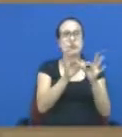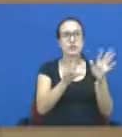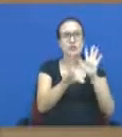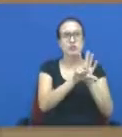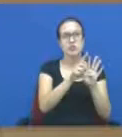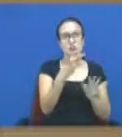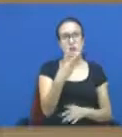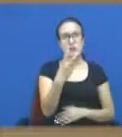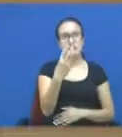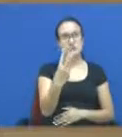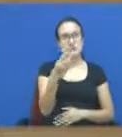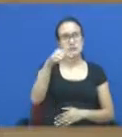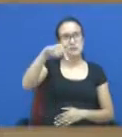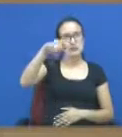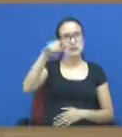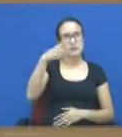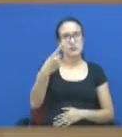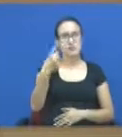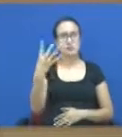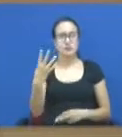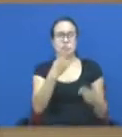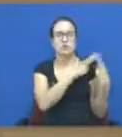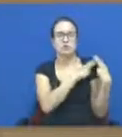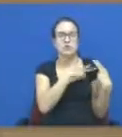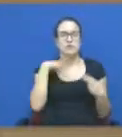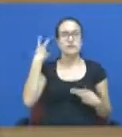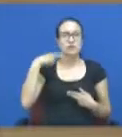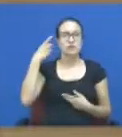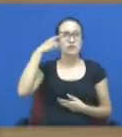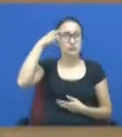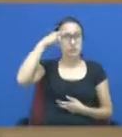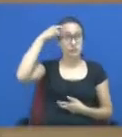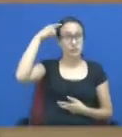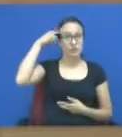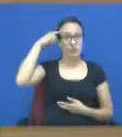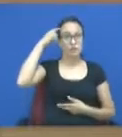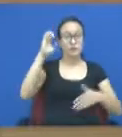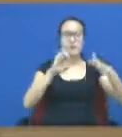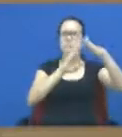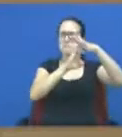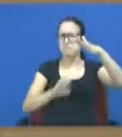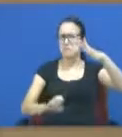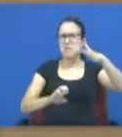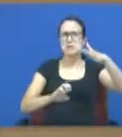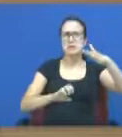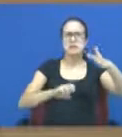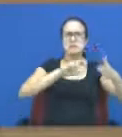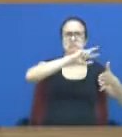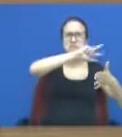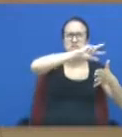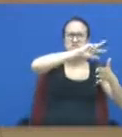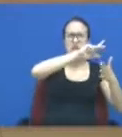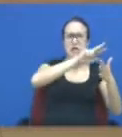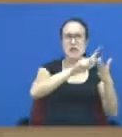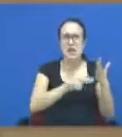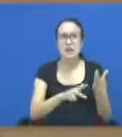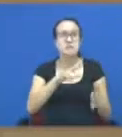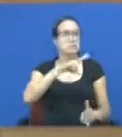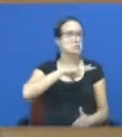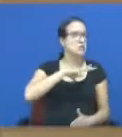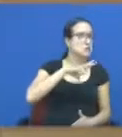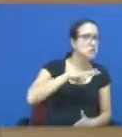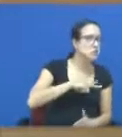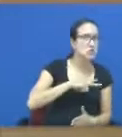Wilson Nunes Cerqueira, que dispõe sobre a proibição, através de qualquer meio de verificação e ou inquirição